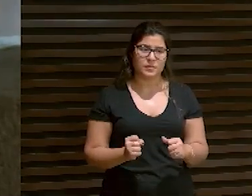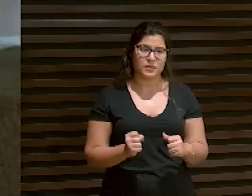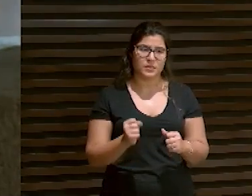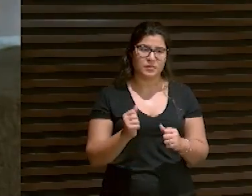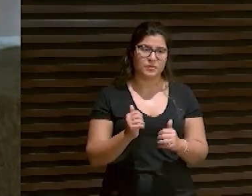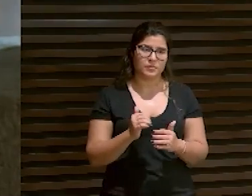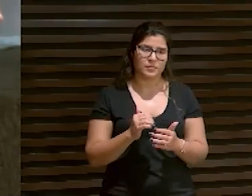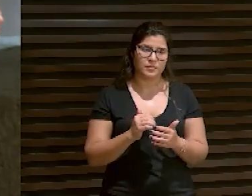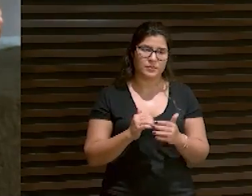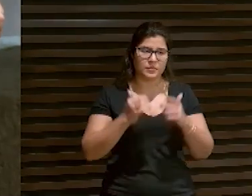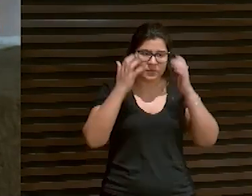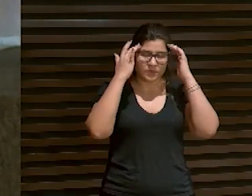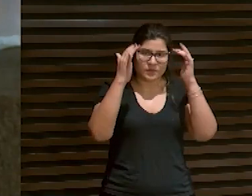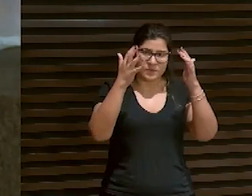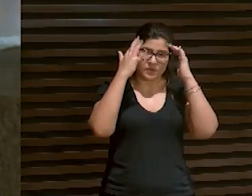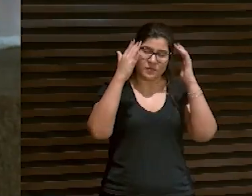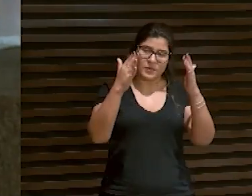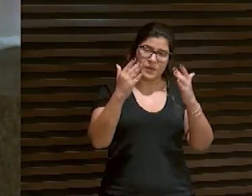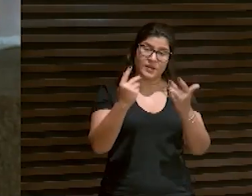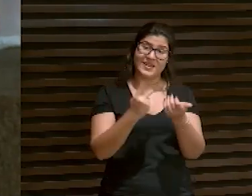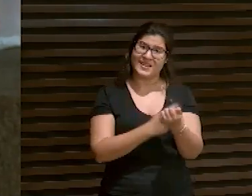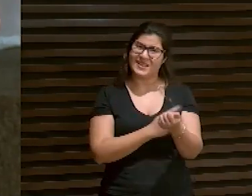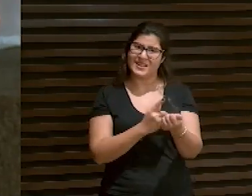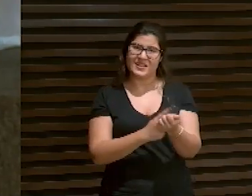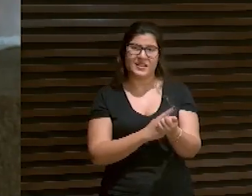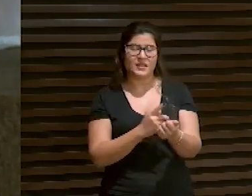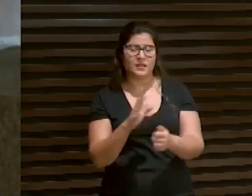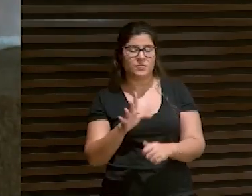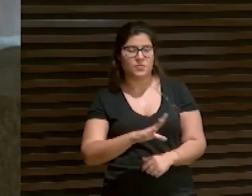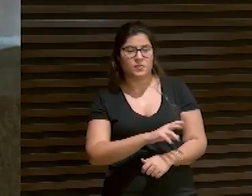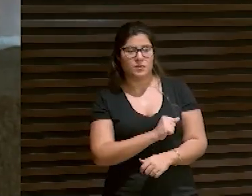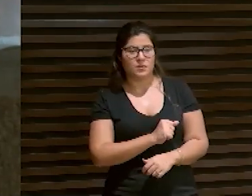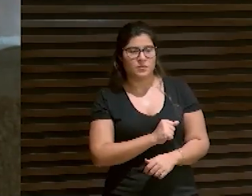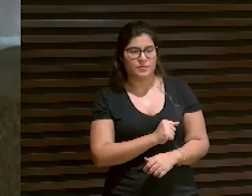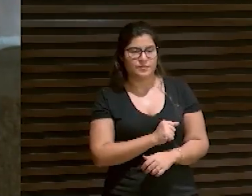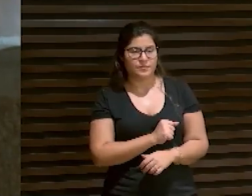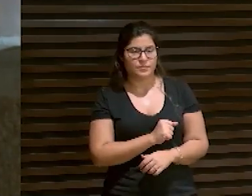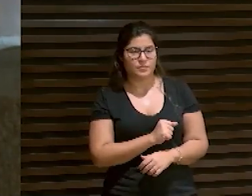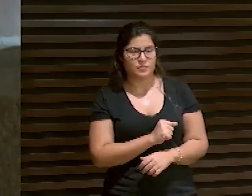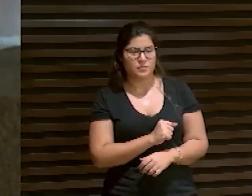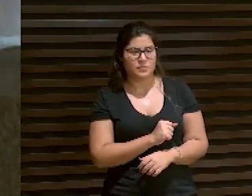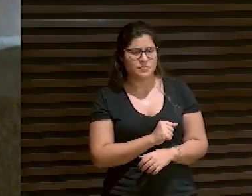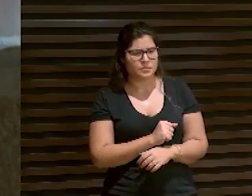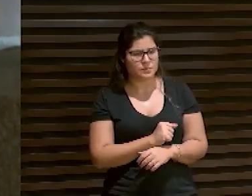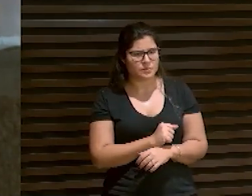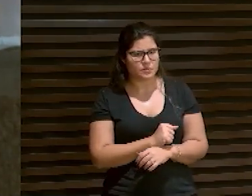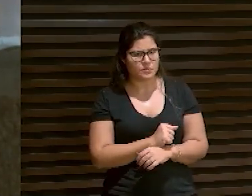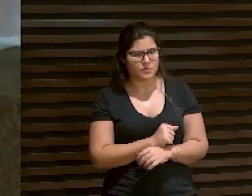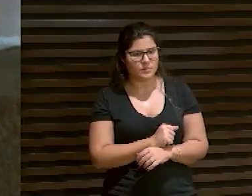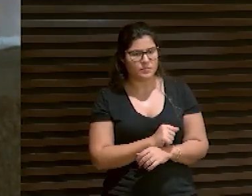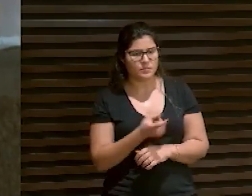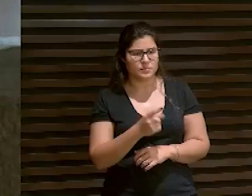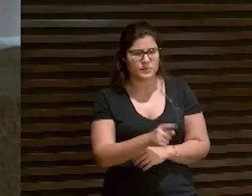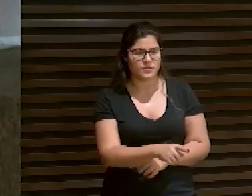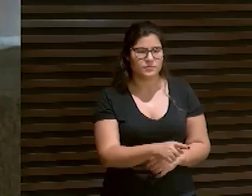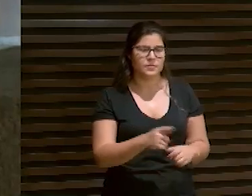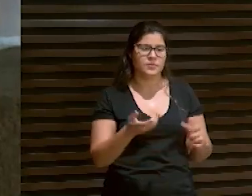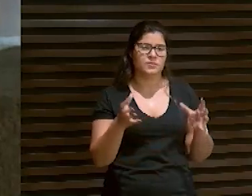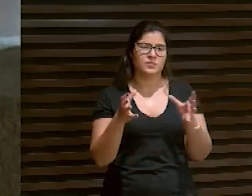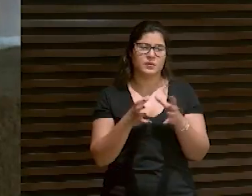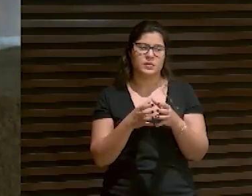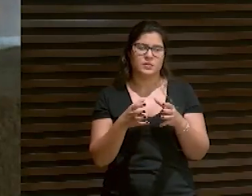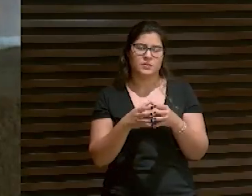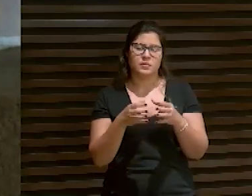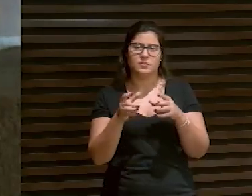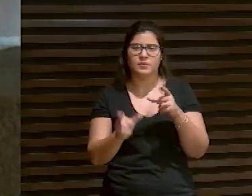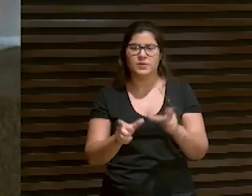na verdade, que é errado aquele amor demasiado a grupos, a pessoas, a células, que podemos